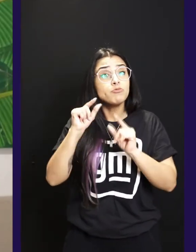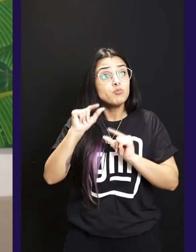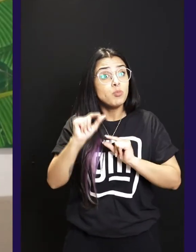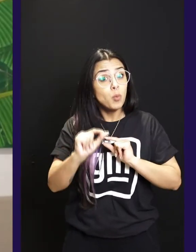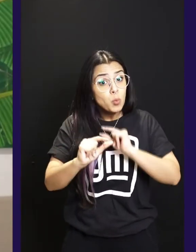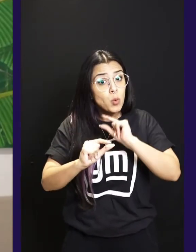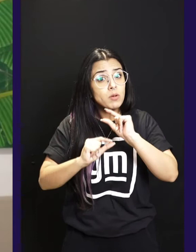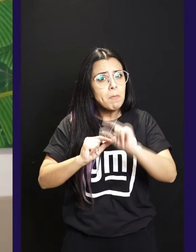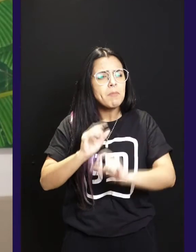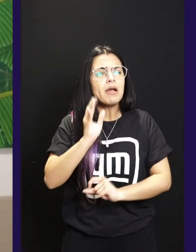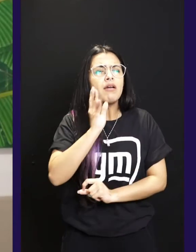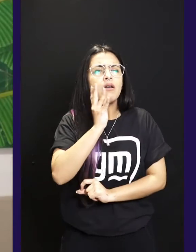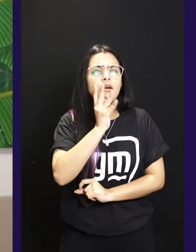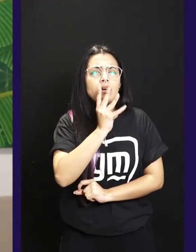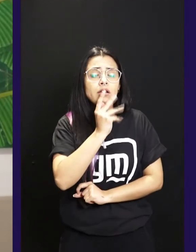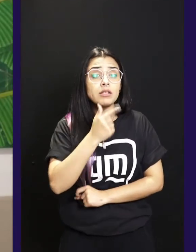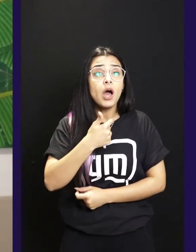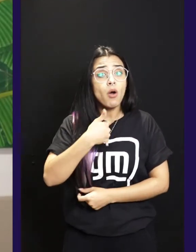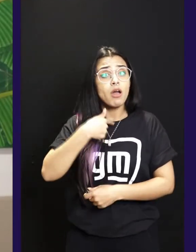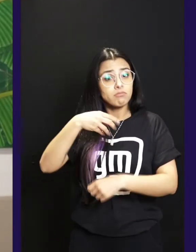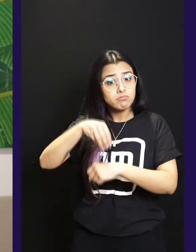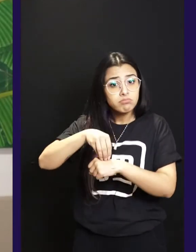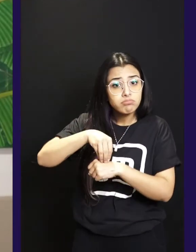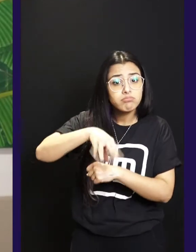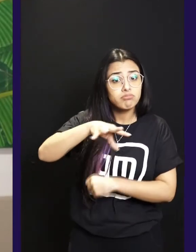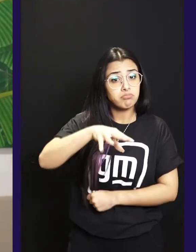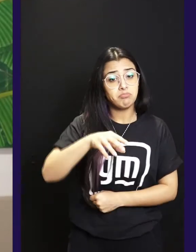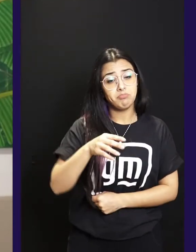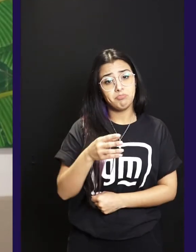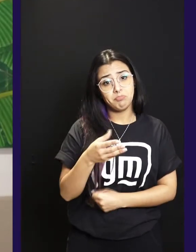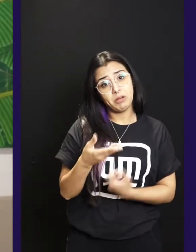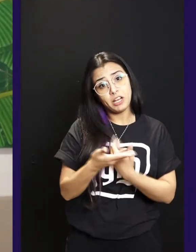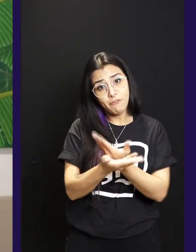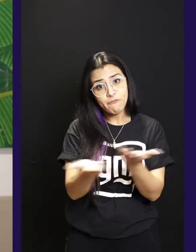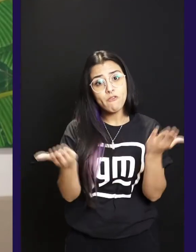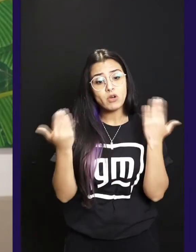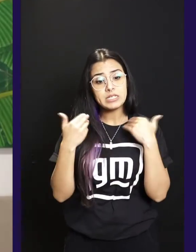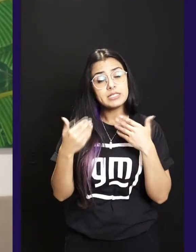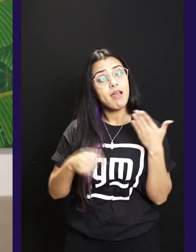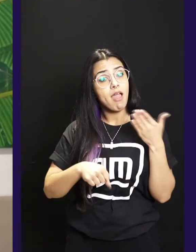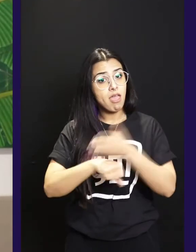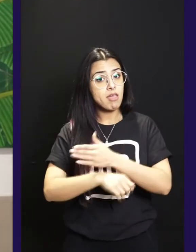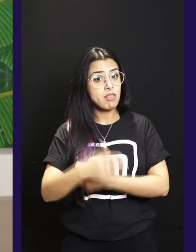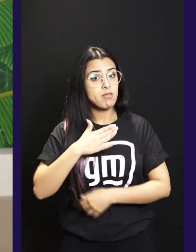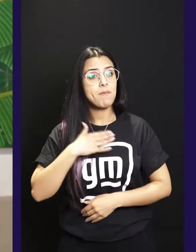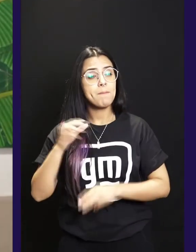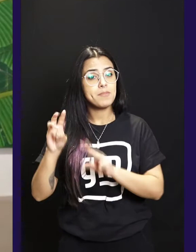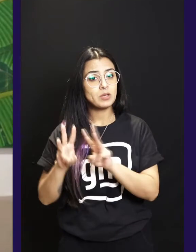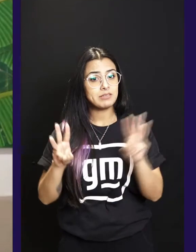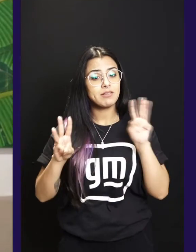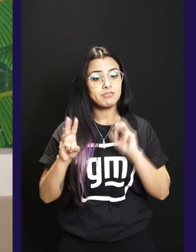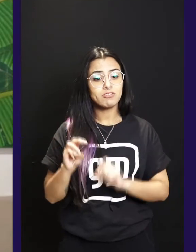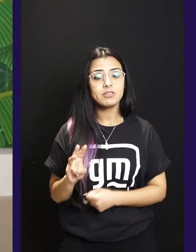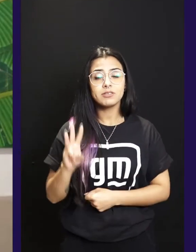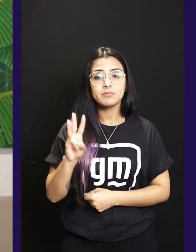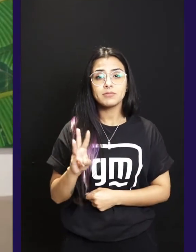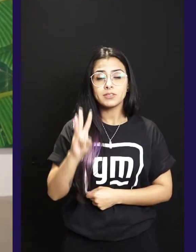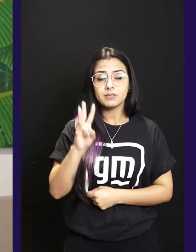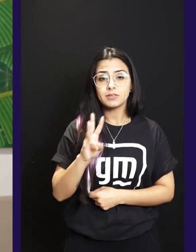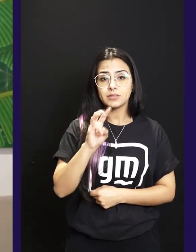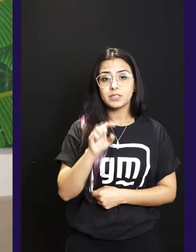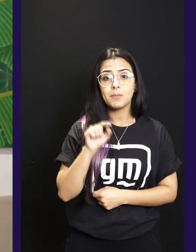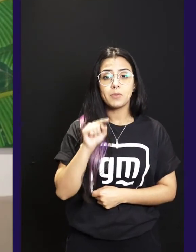Então, convido até quem está assistindo agora a entrar no nosso site, que é transcendemos.com.br. Lá tem um botão chamado Galeria. Deem uma